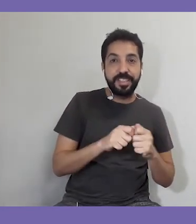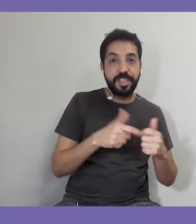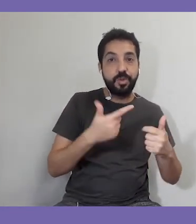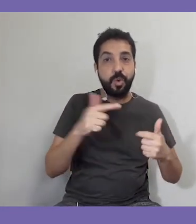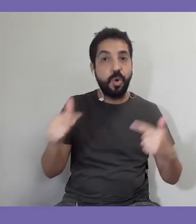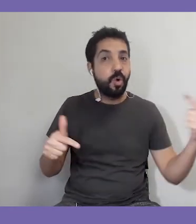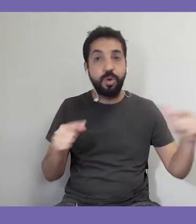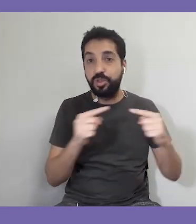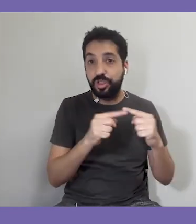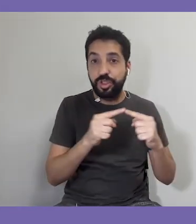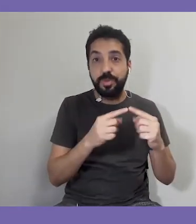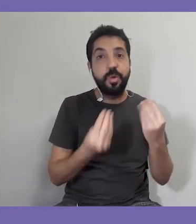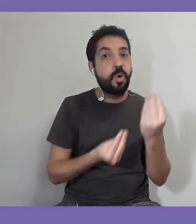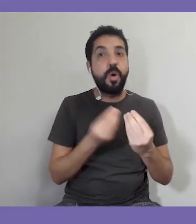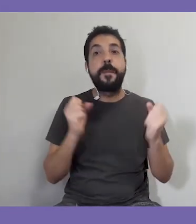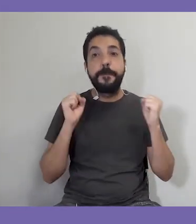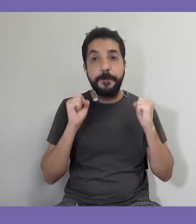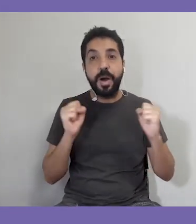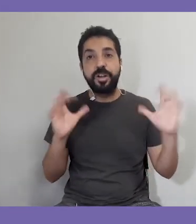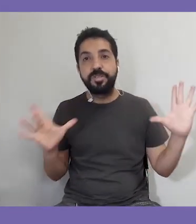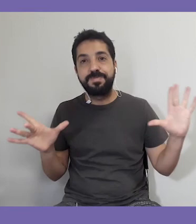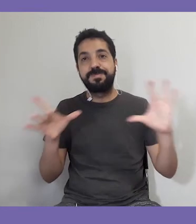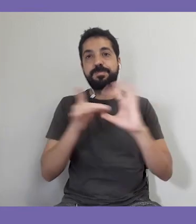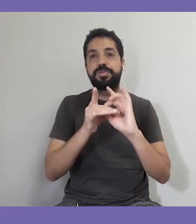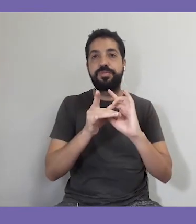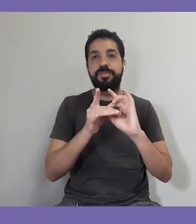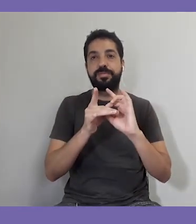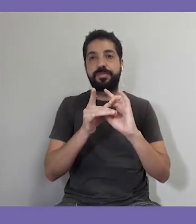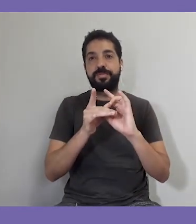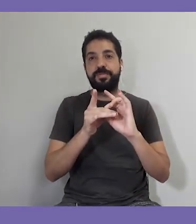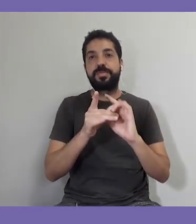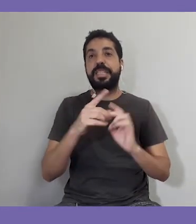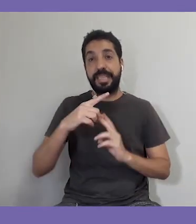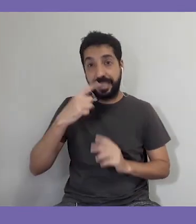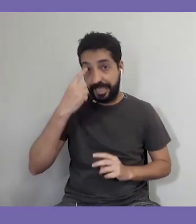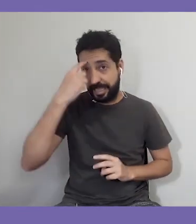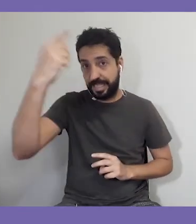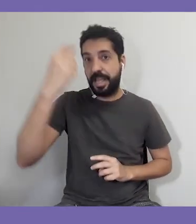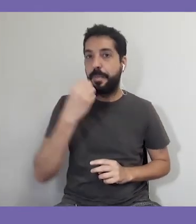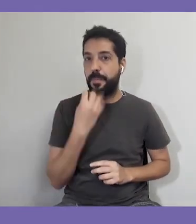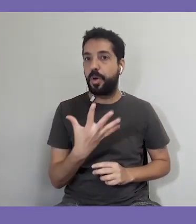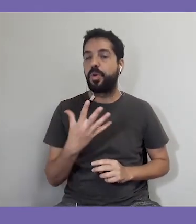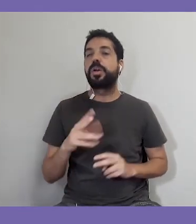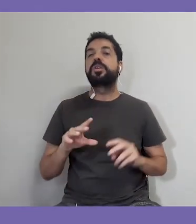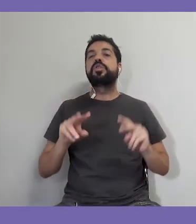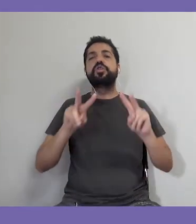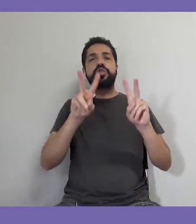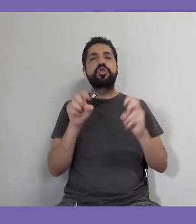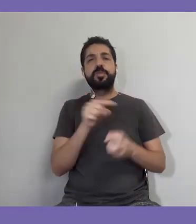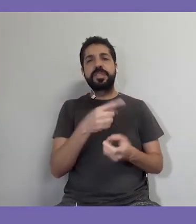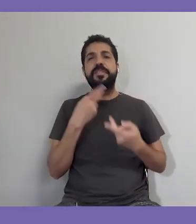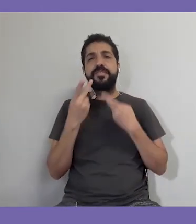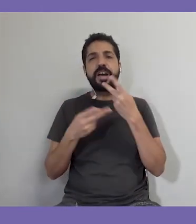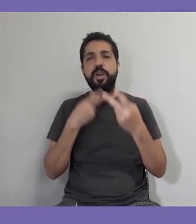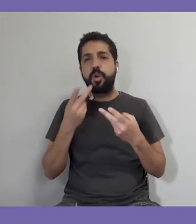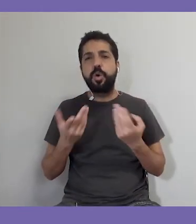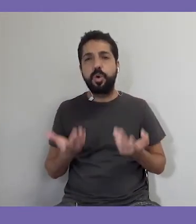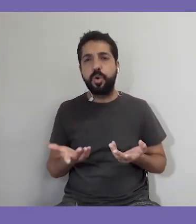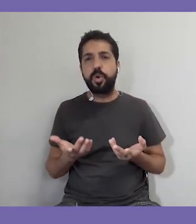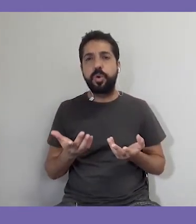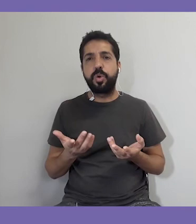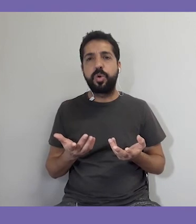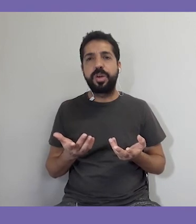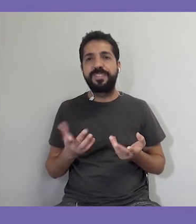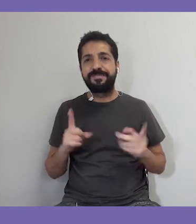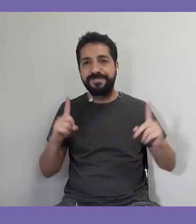de isolamento social, né? é muito importante. Ótima E, ideia. e sobre isso que você falou